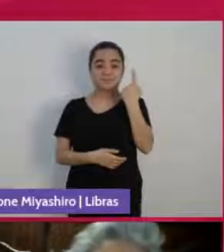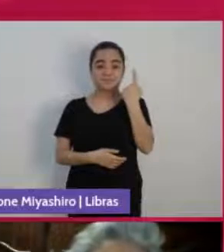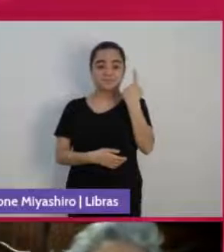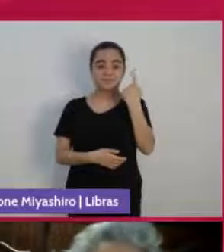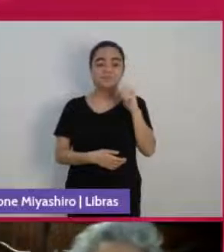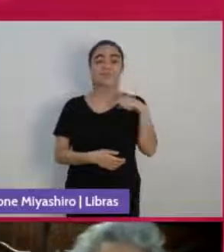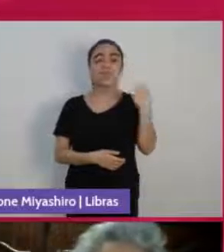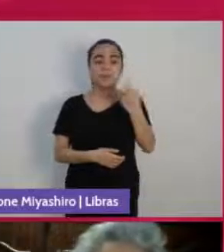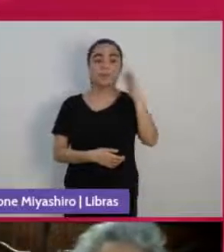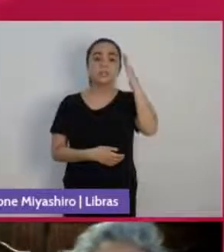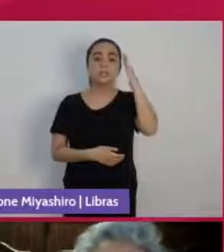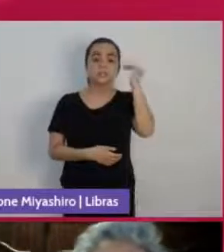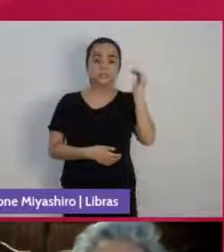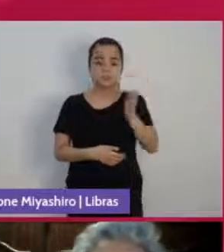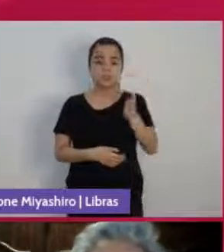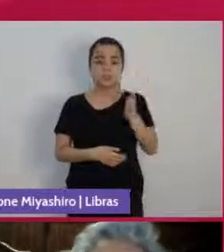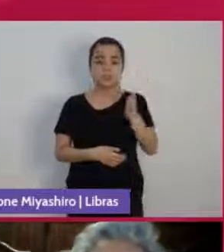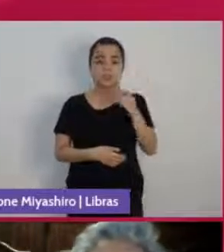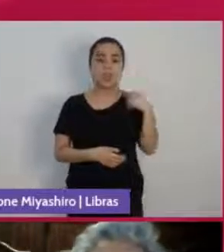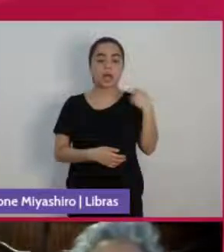sabe que a gente